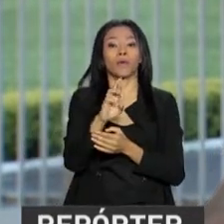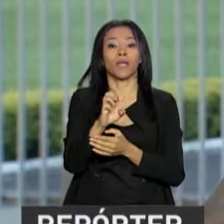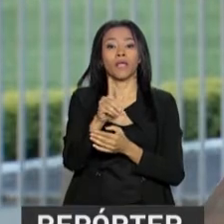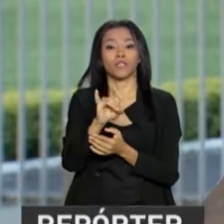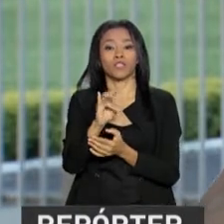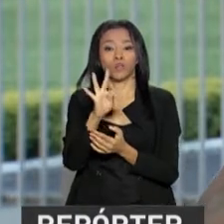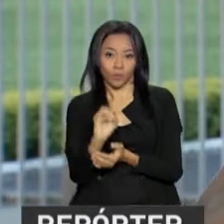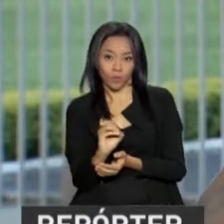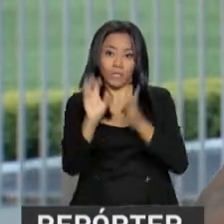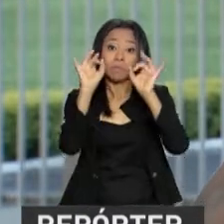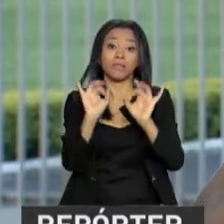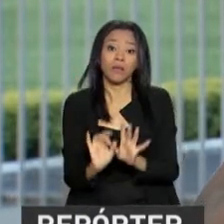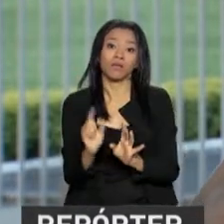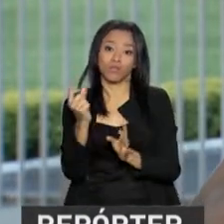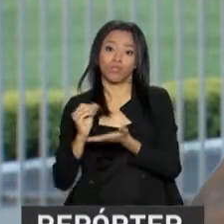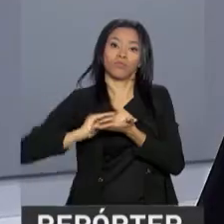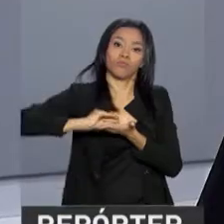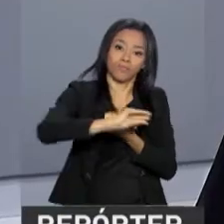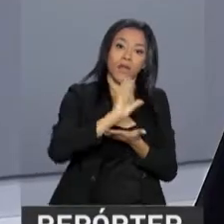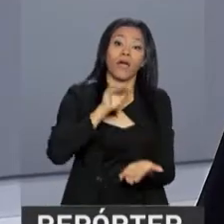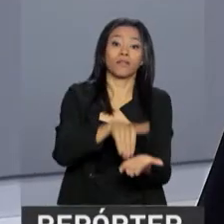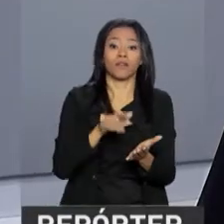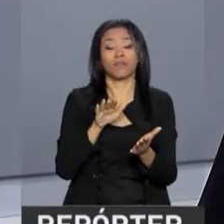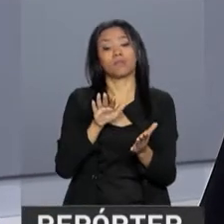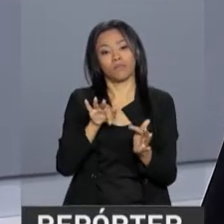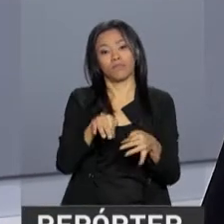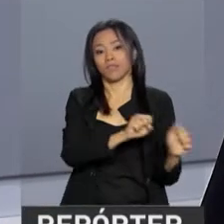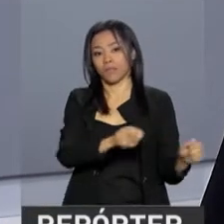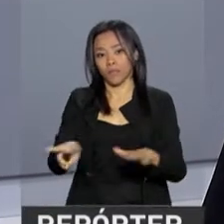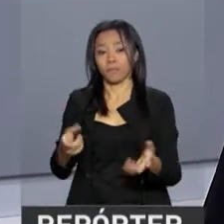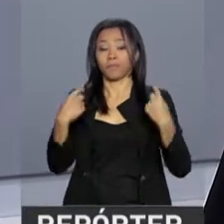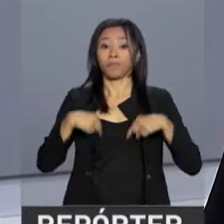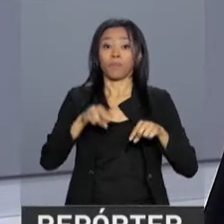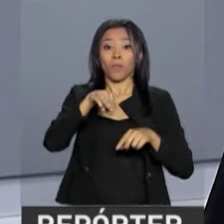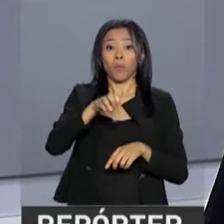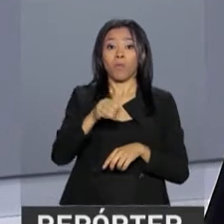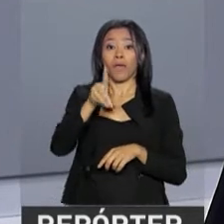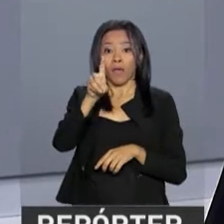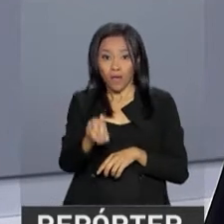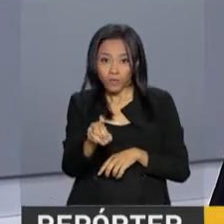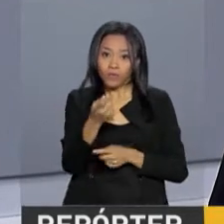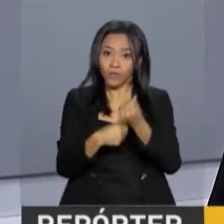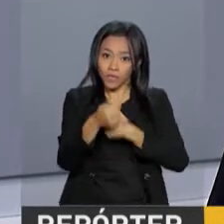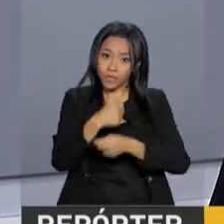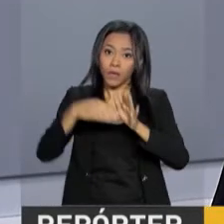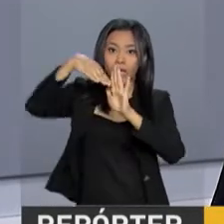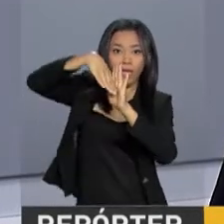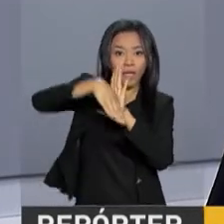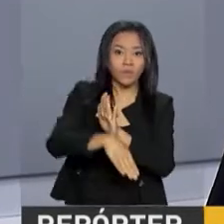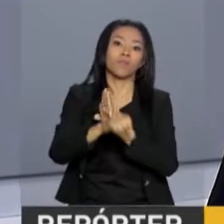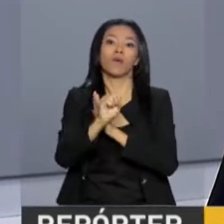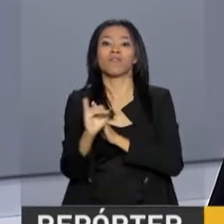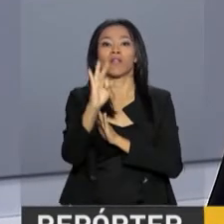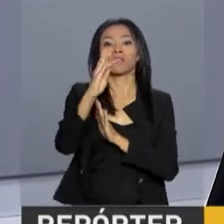também será enviado até o final da semana o mercado financeiro reduziu ainda mais a estimativa de inflação agora